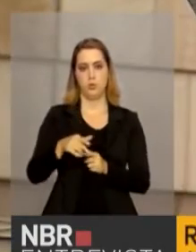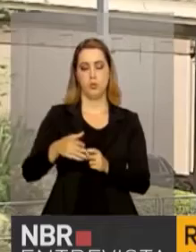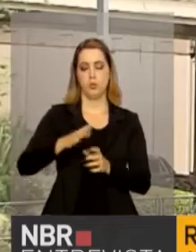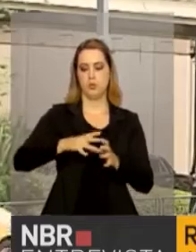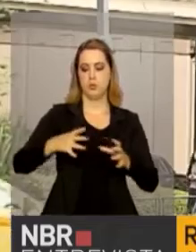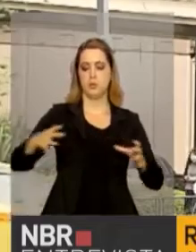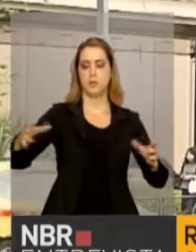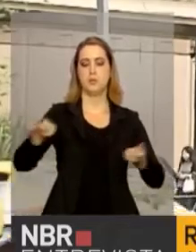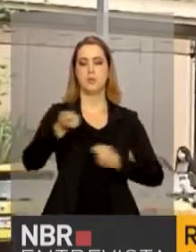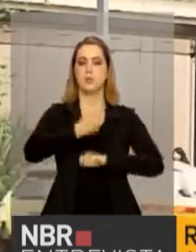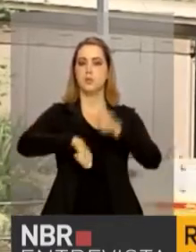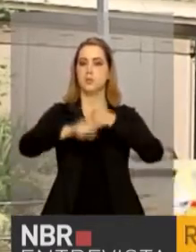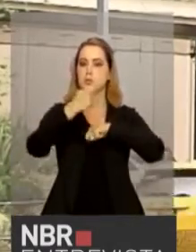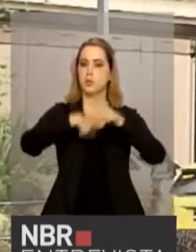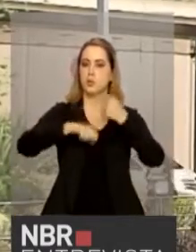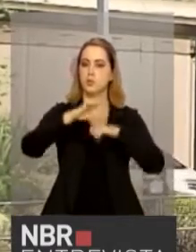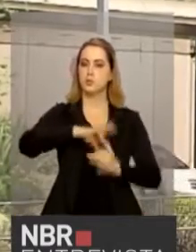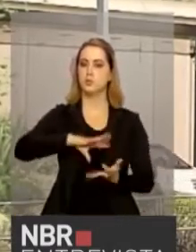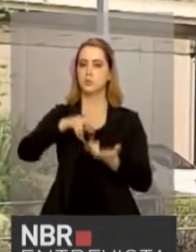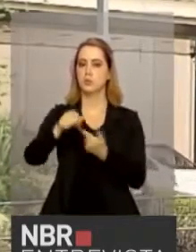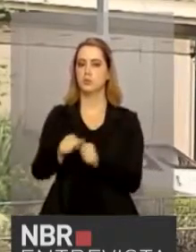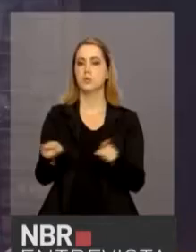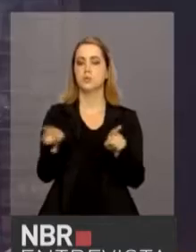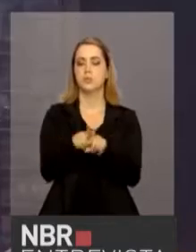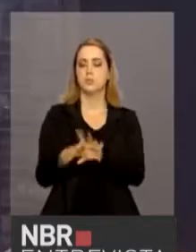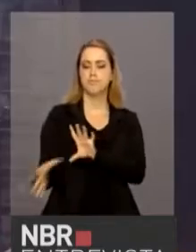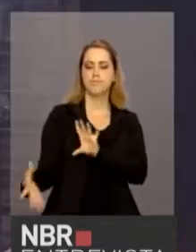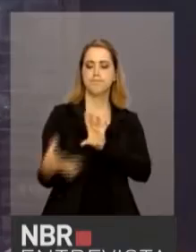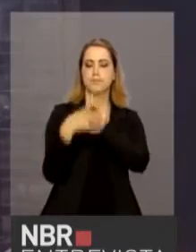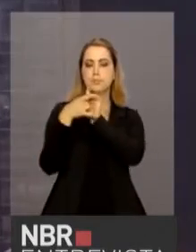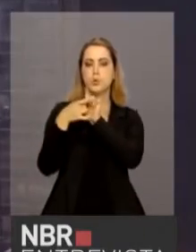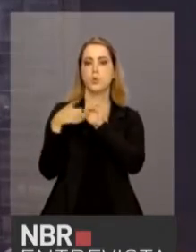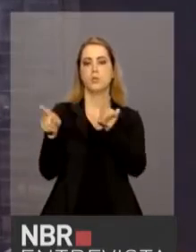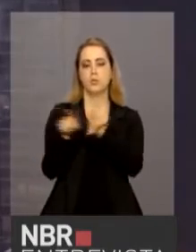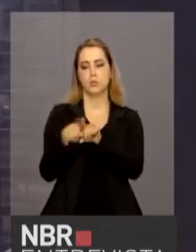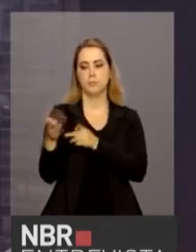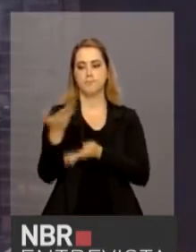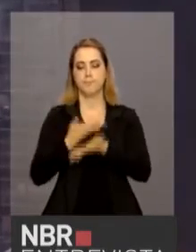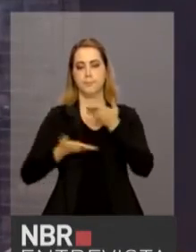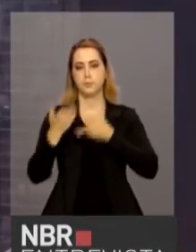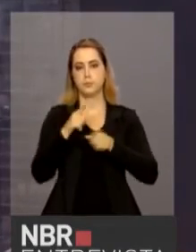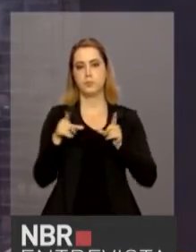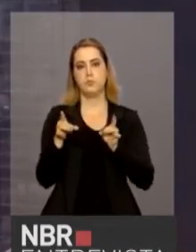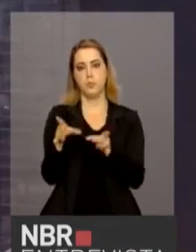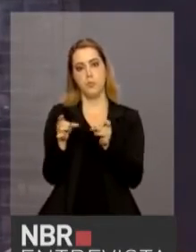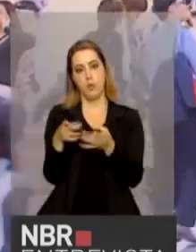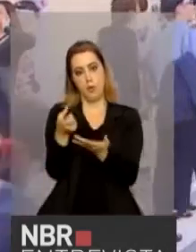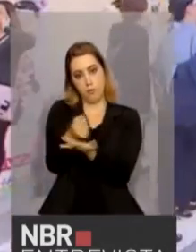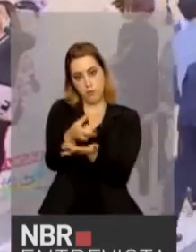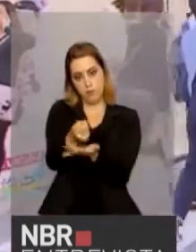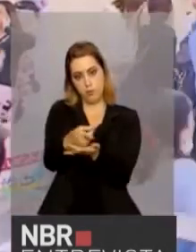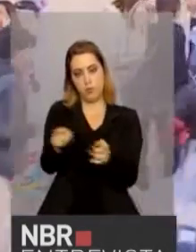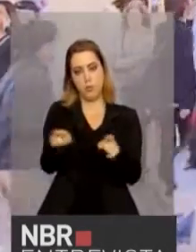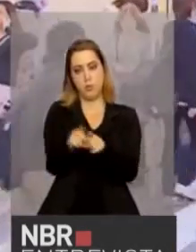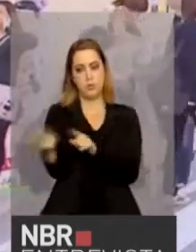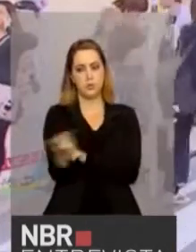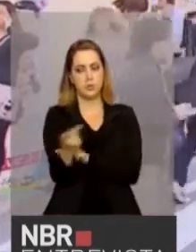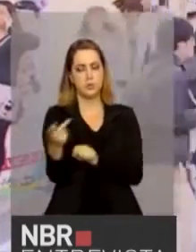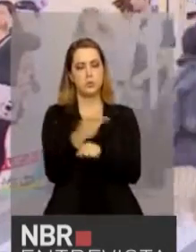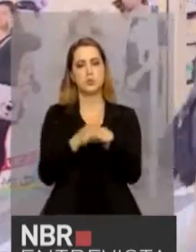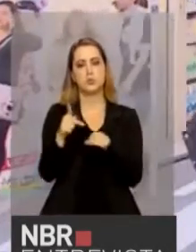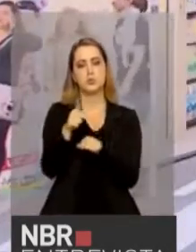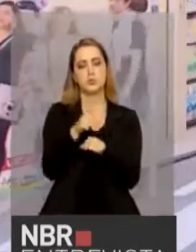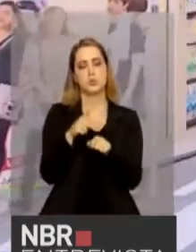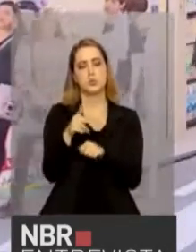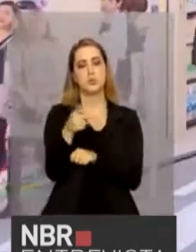mundo o brasil japão também são importantes parceiros nos negócios o comércio entre os dois países atingiu quase 10 bilhões